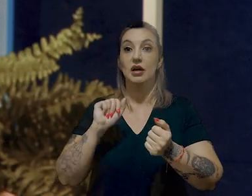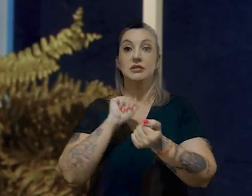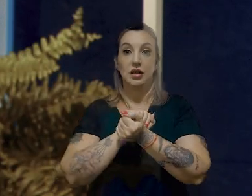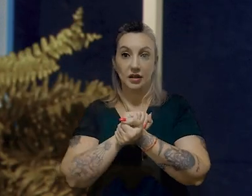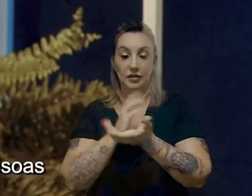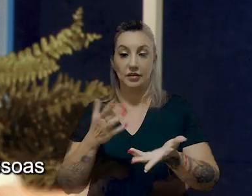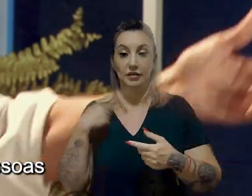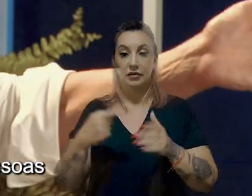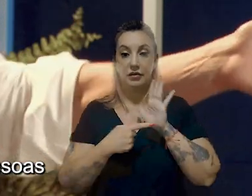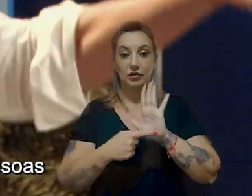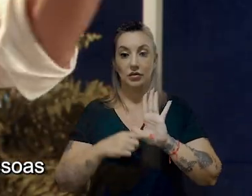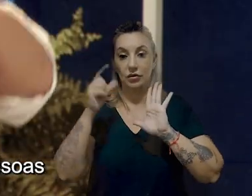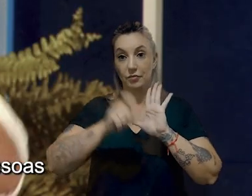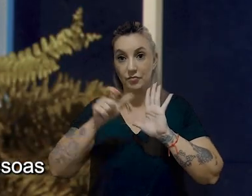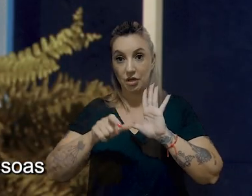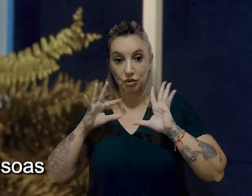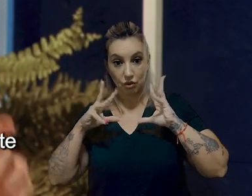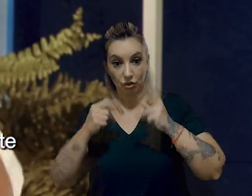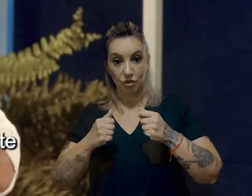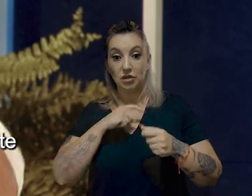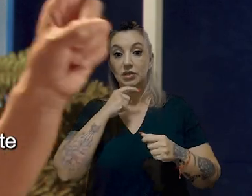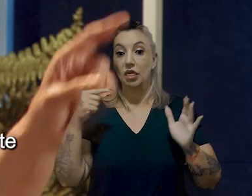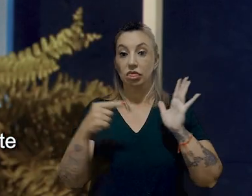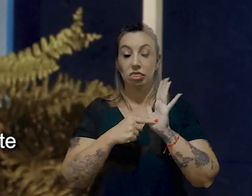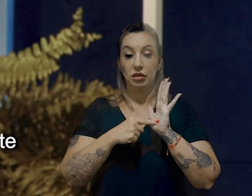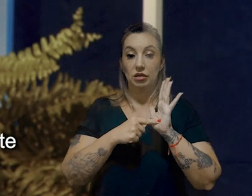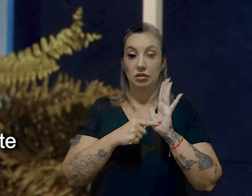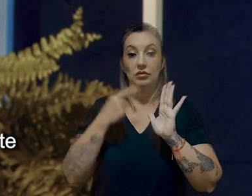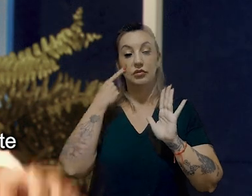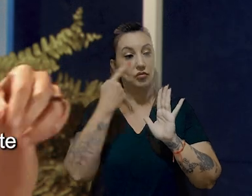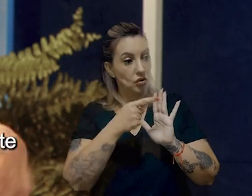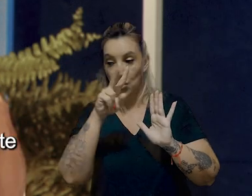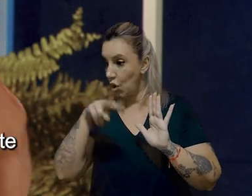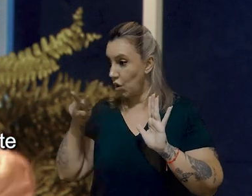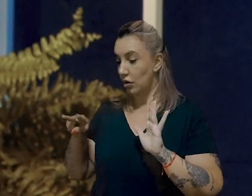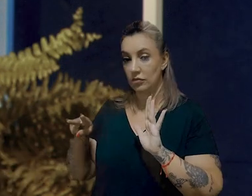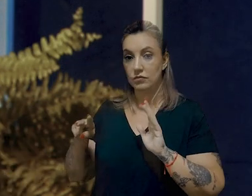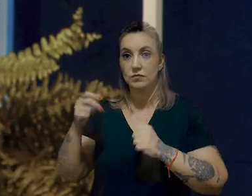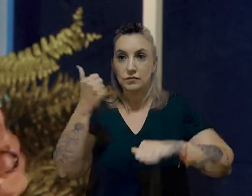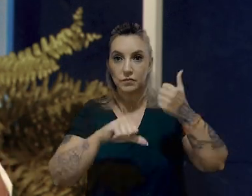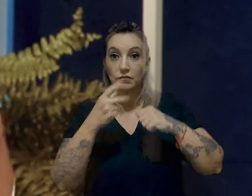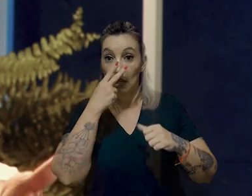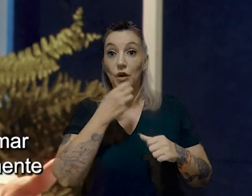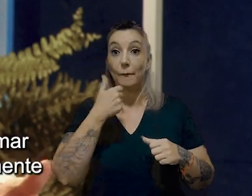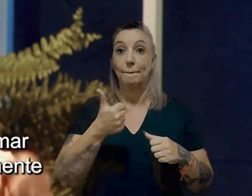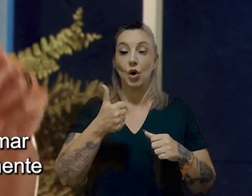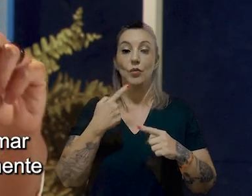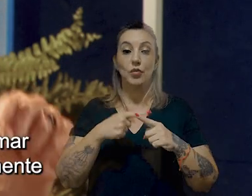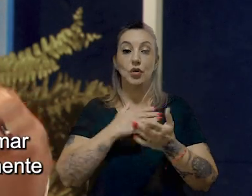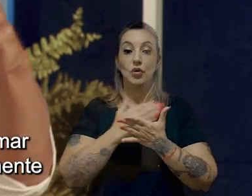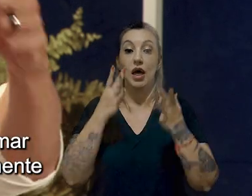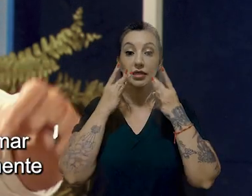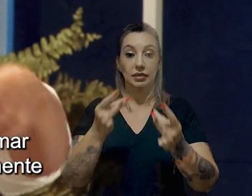análogo à escravidão porque nós fazemos todas essas pessoas com nenhuma denúncia procedente e eles vão e olham e eu acho isso bom porque eu